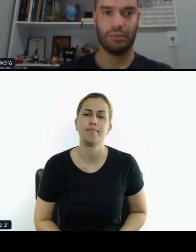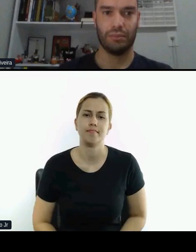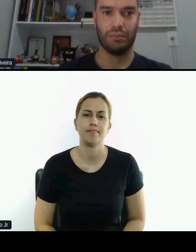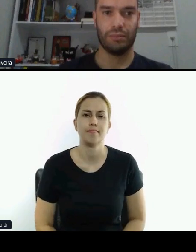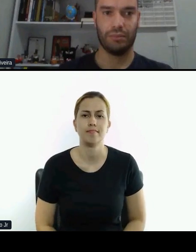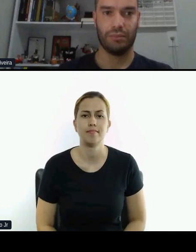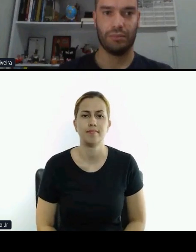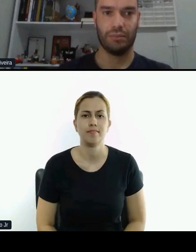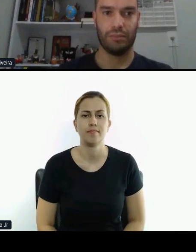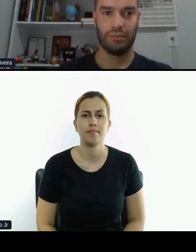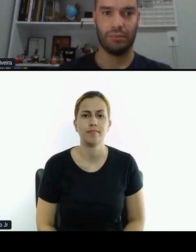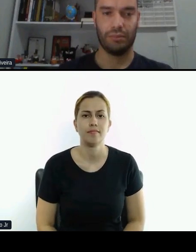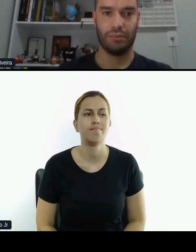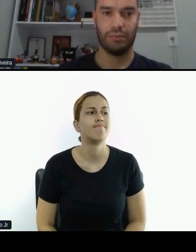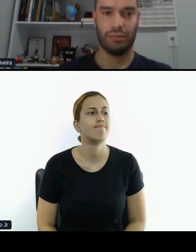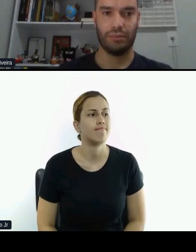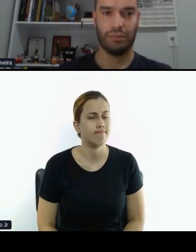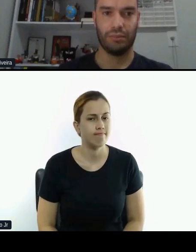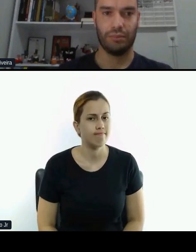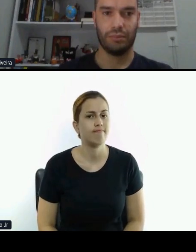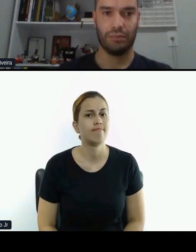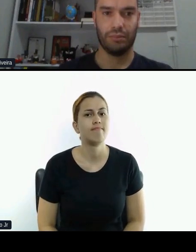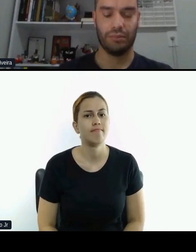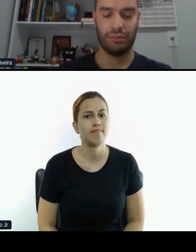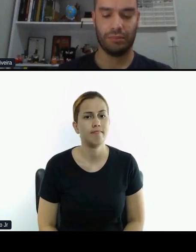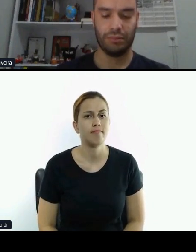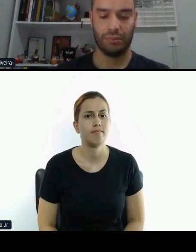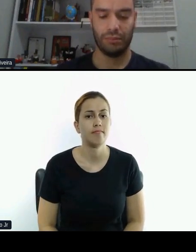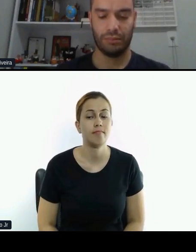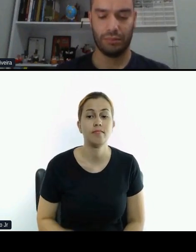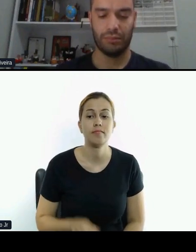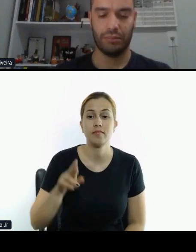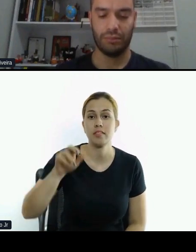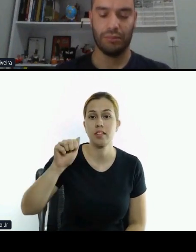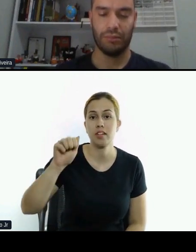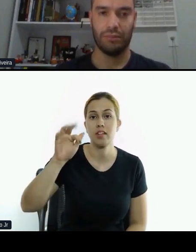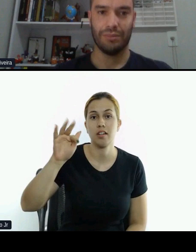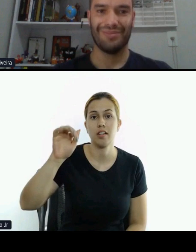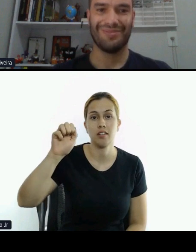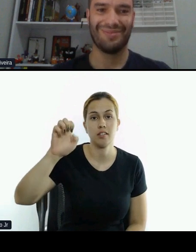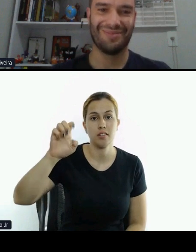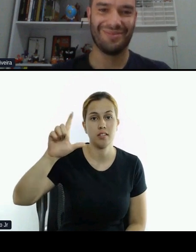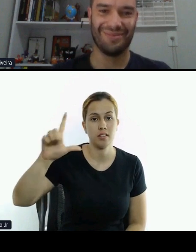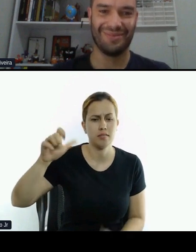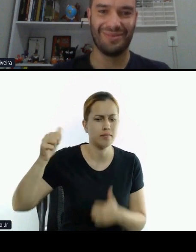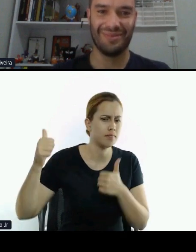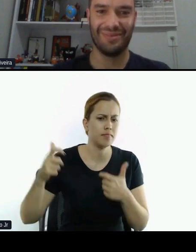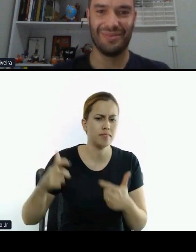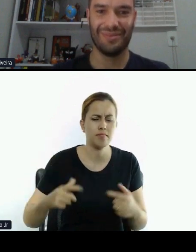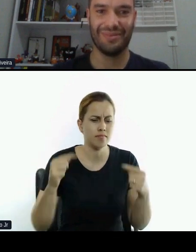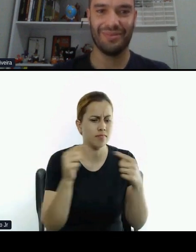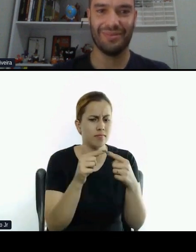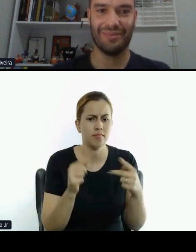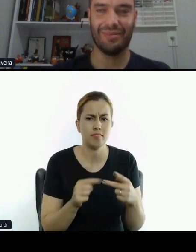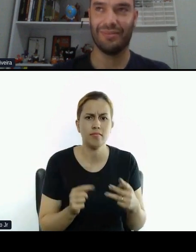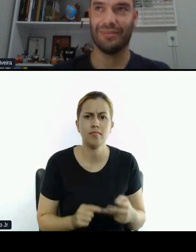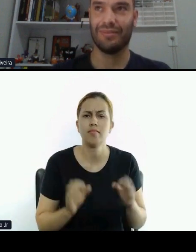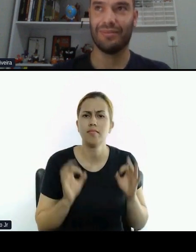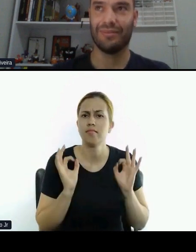Eu acho que essa fala final do Rafael, ela é o título do painel, né? É o by